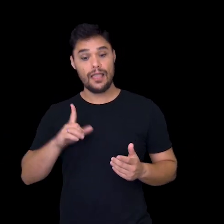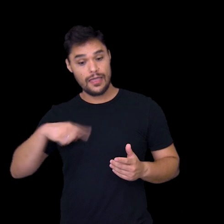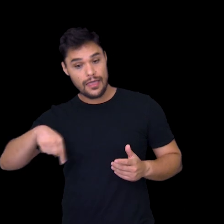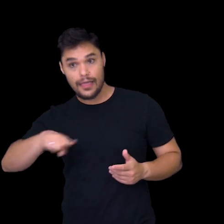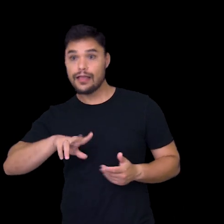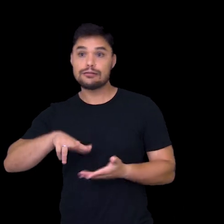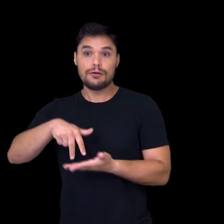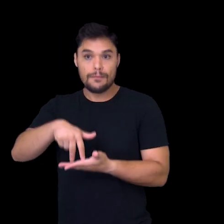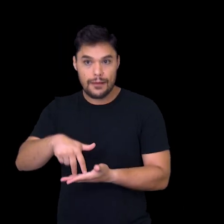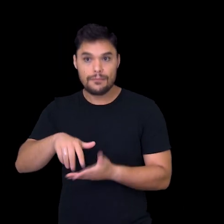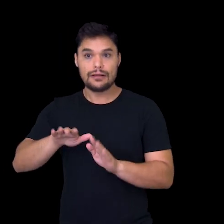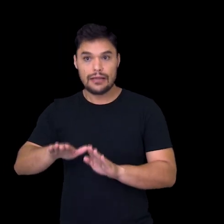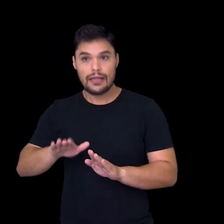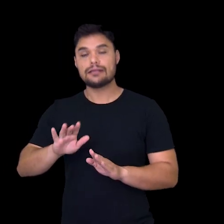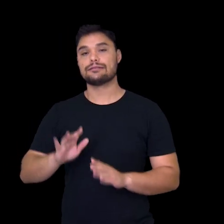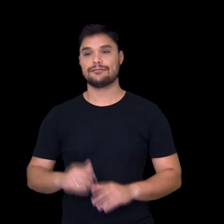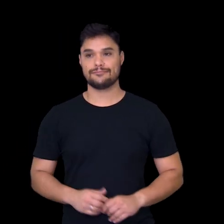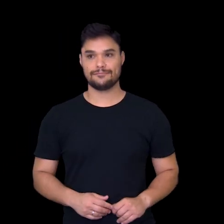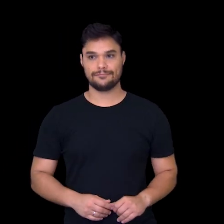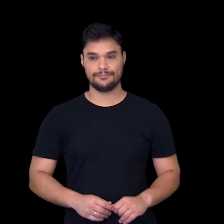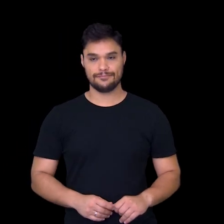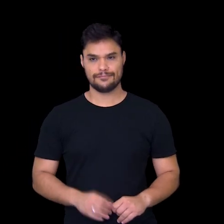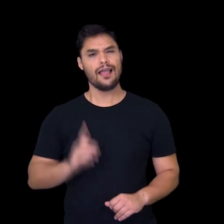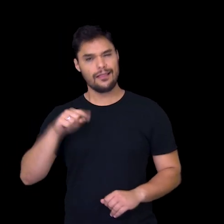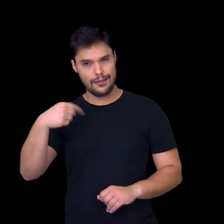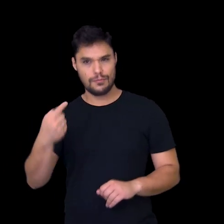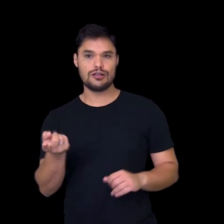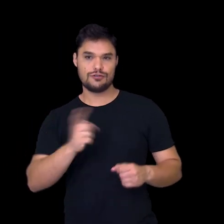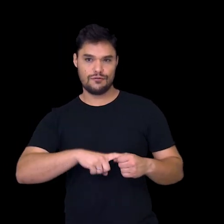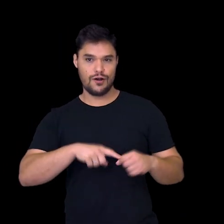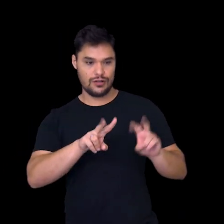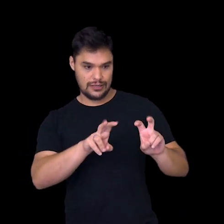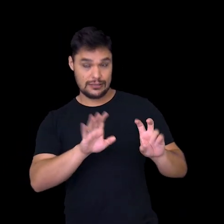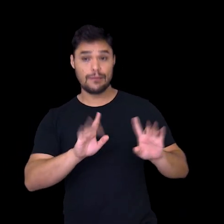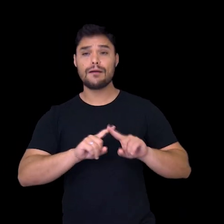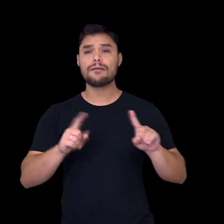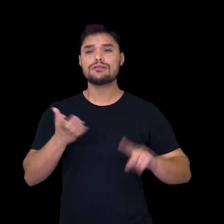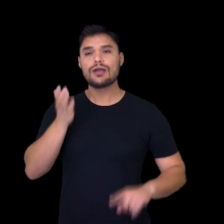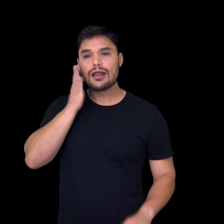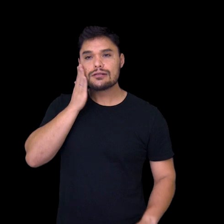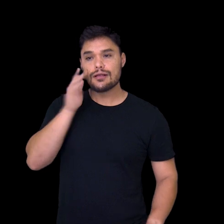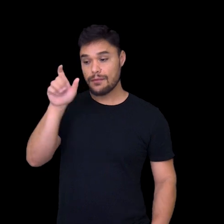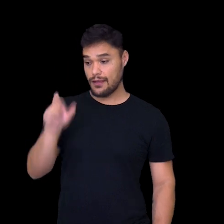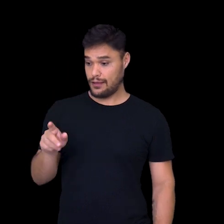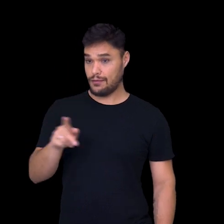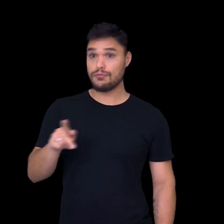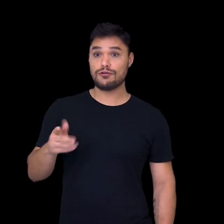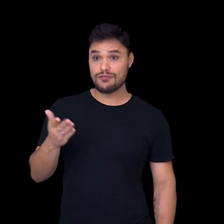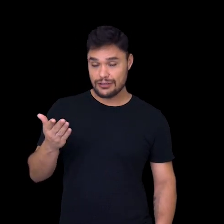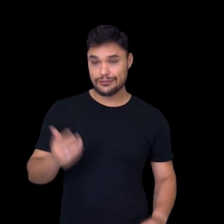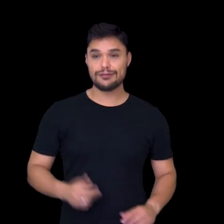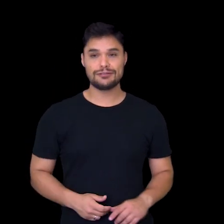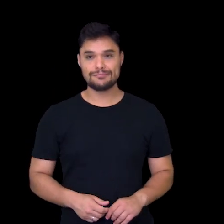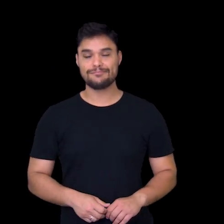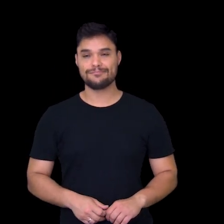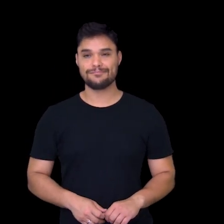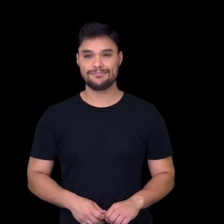história de permanências do que somente de ruptura. Já a gente volta nesse tema, mas eu quero ouvir do professor...